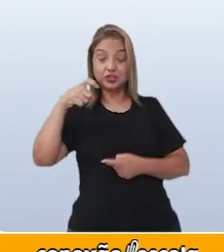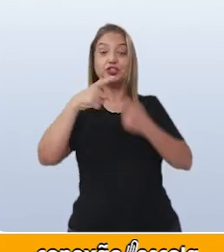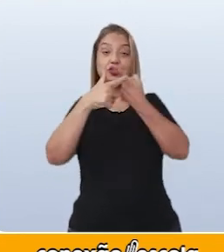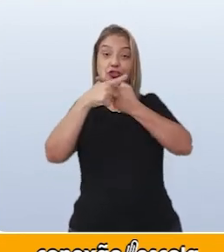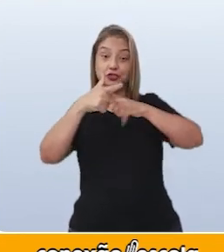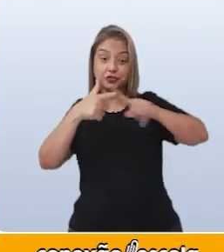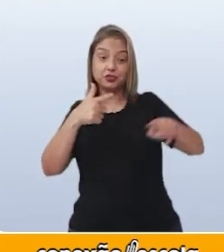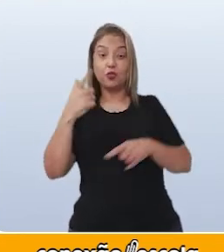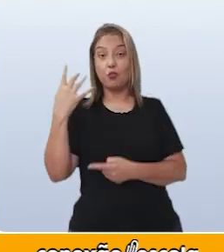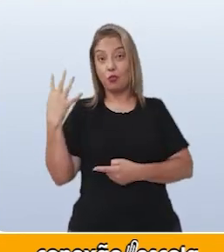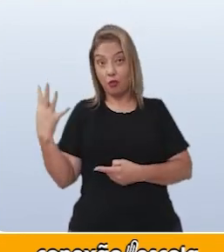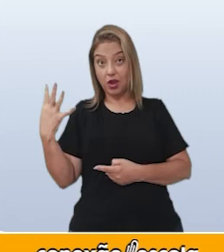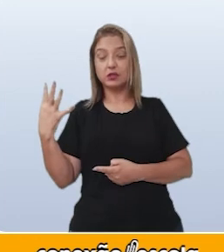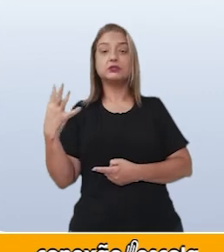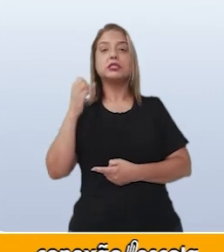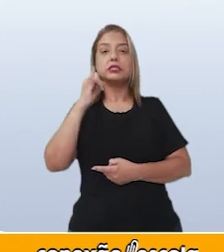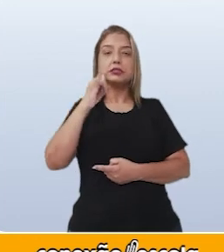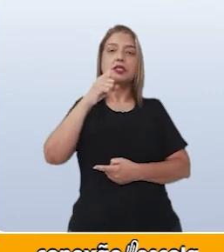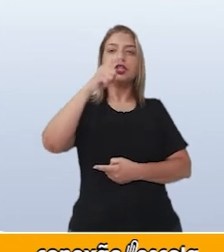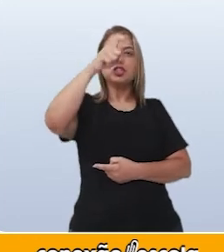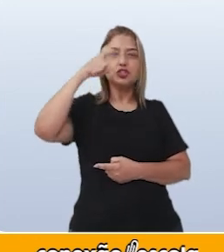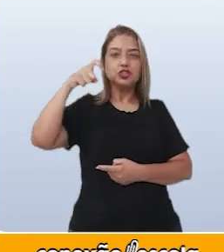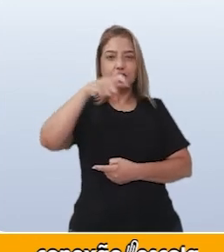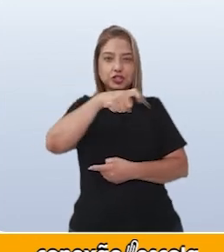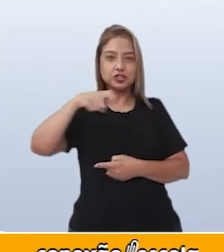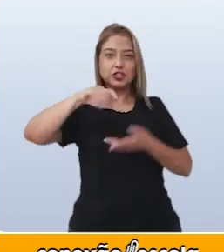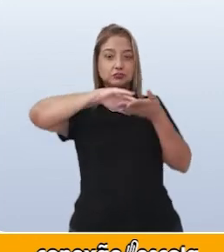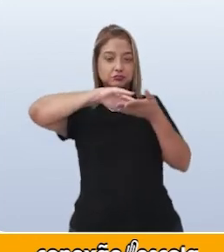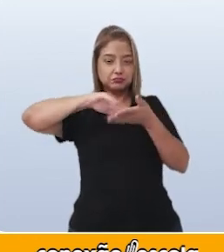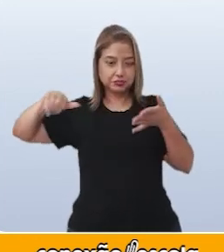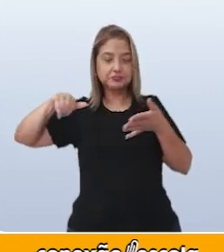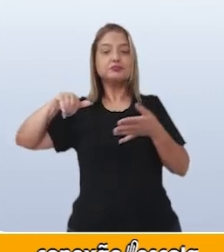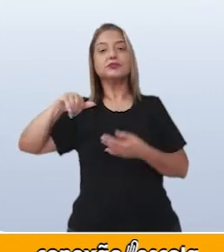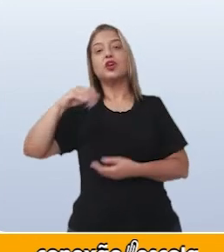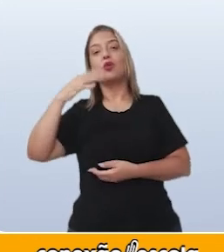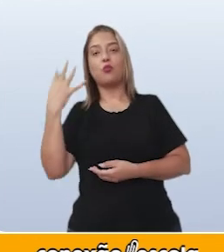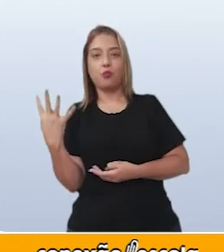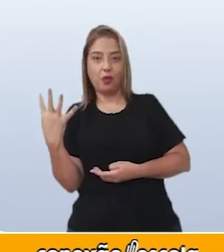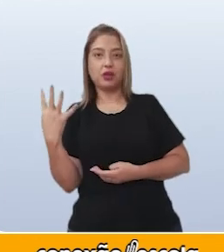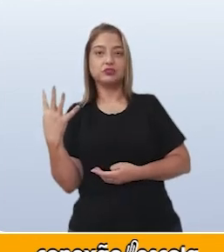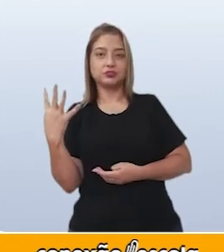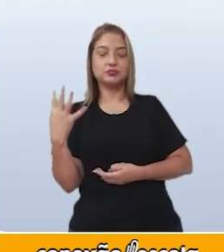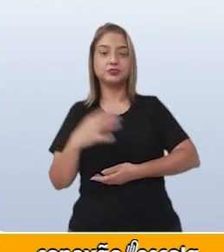por 4. Simplificando, sobra apenas o 4.